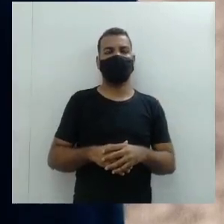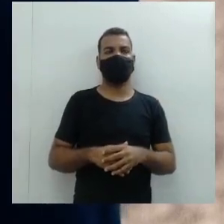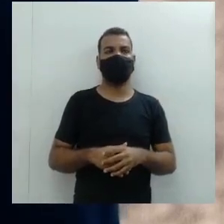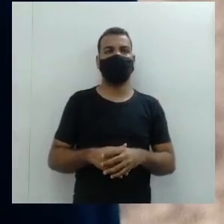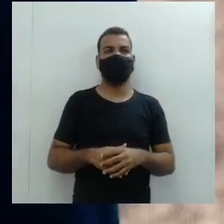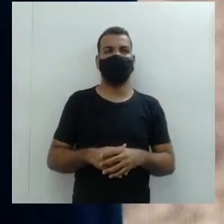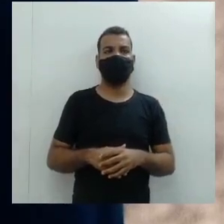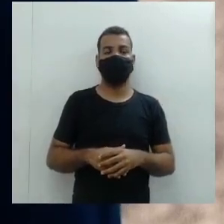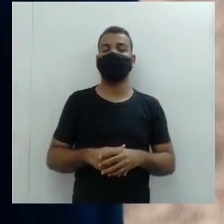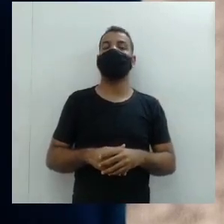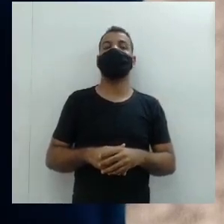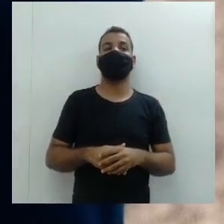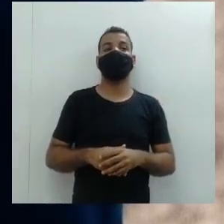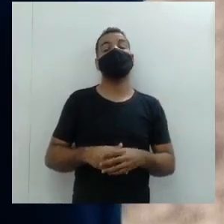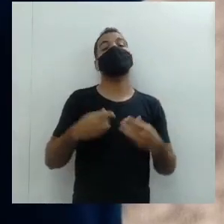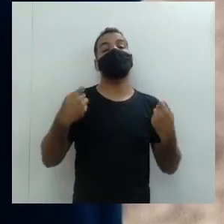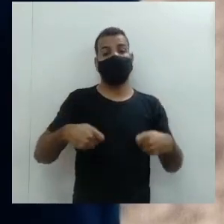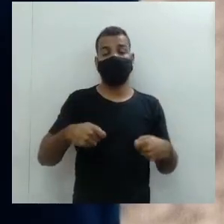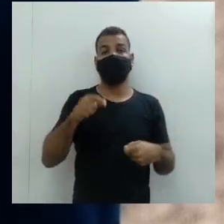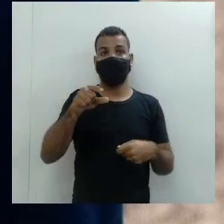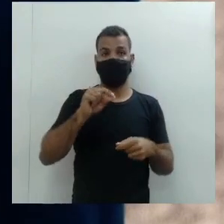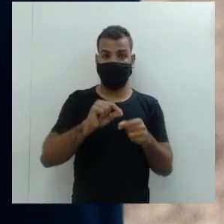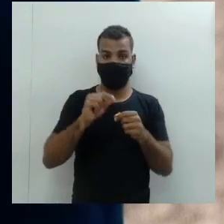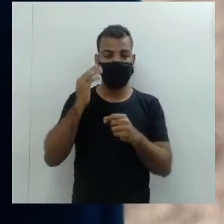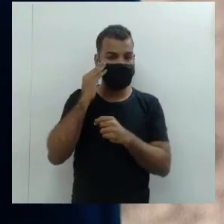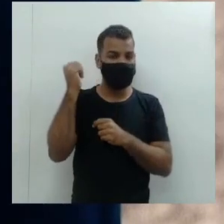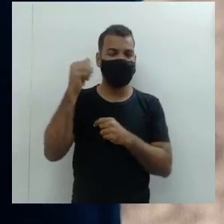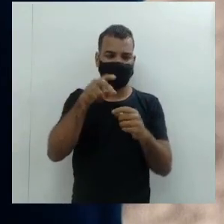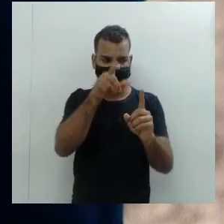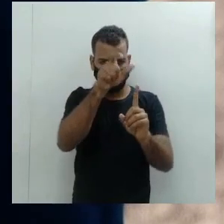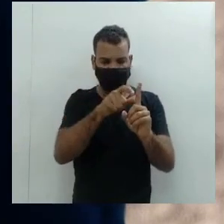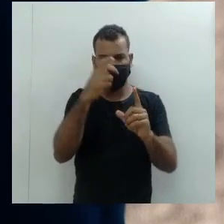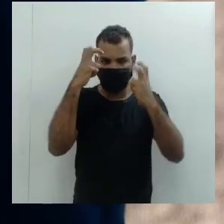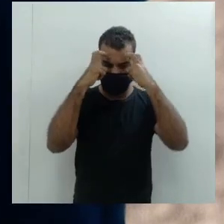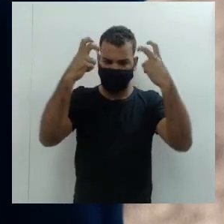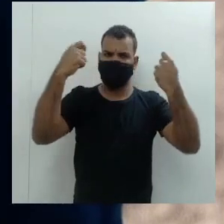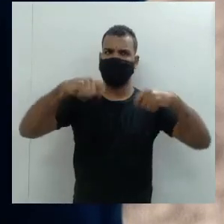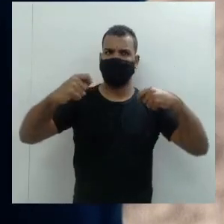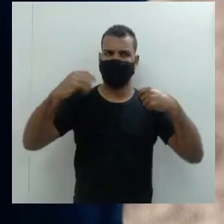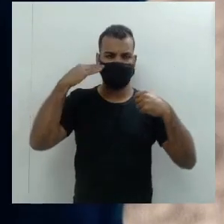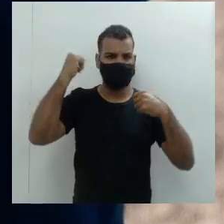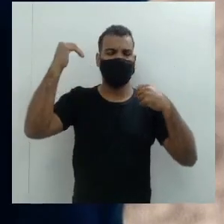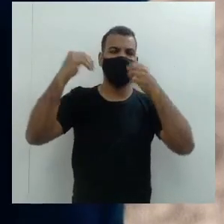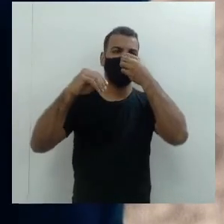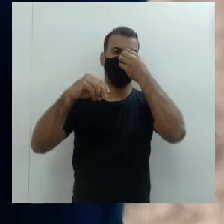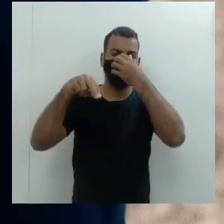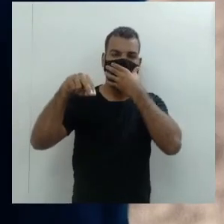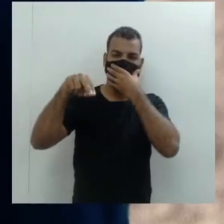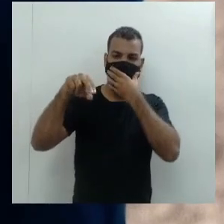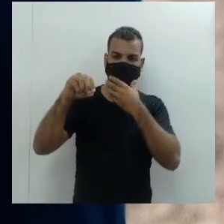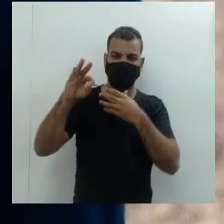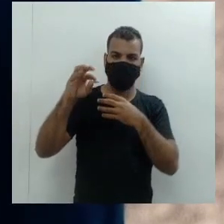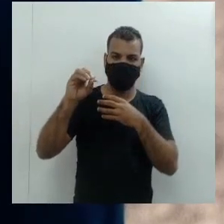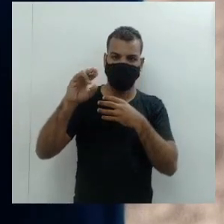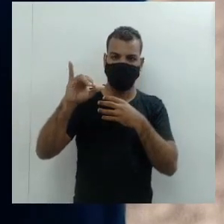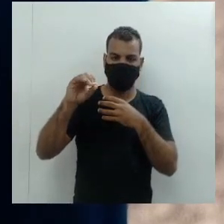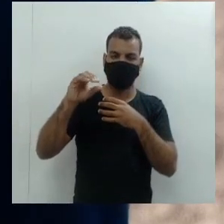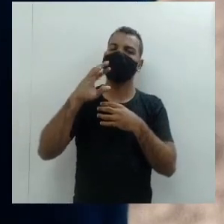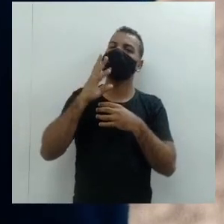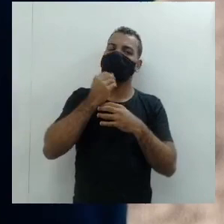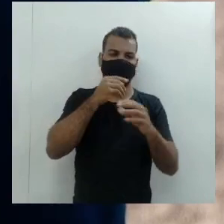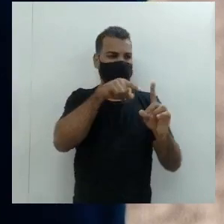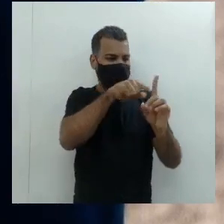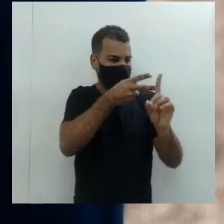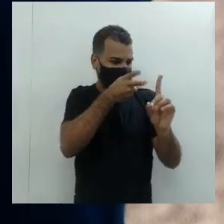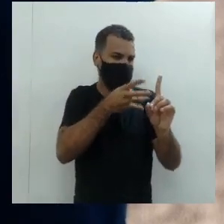ou não entra, e tem que ter um notório saber da literatura, notório saber, notório conhecimento sobre aquele ponto, não é